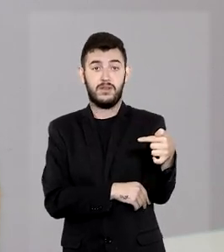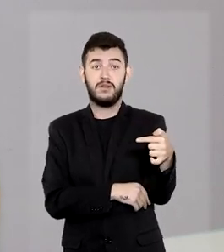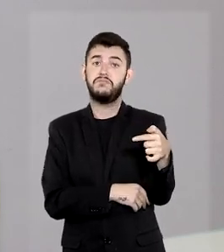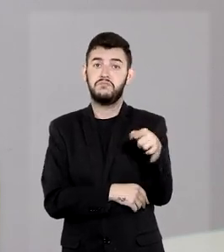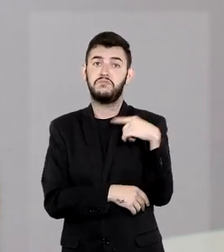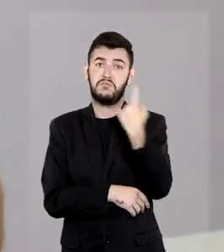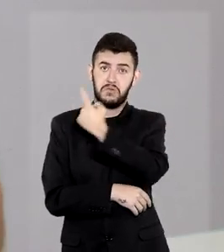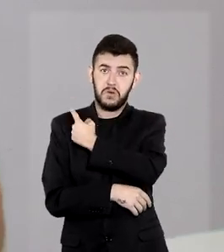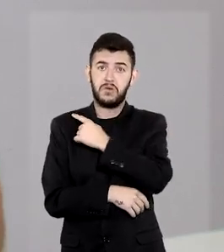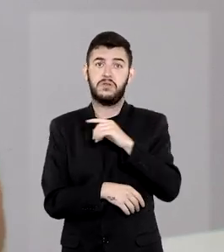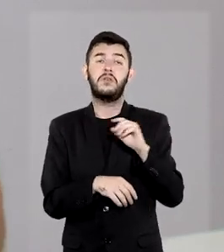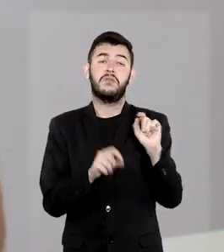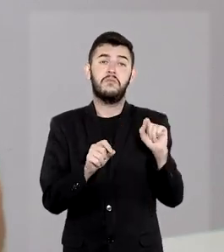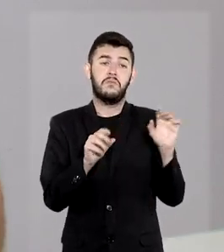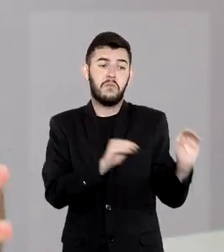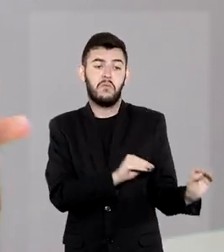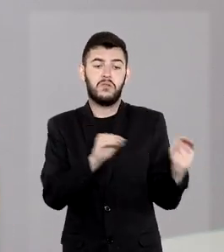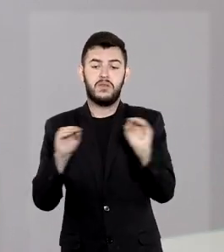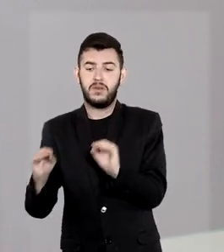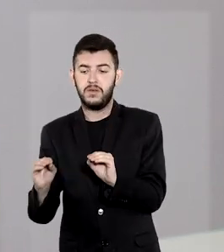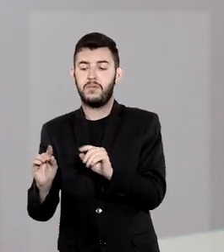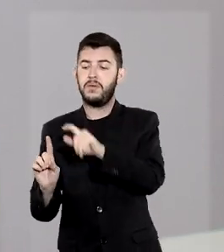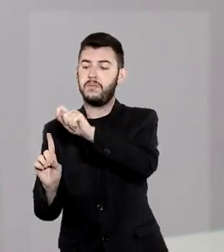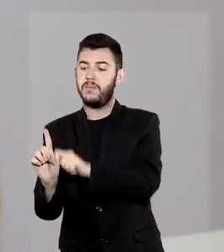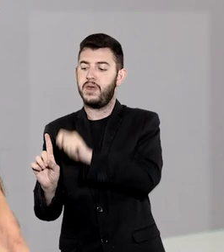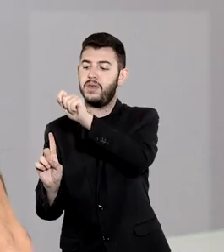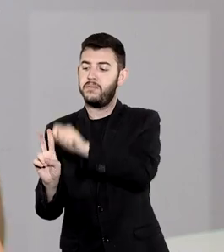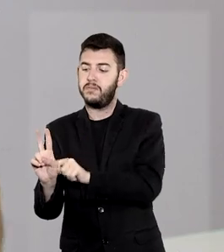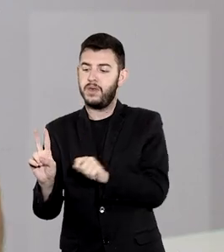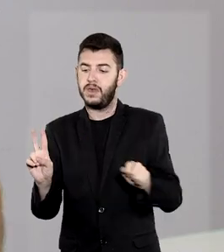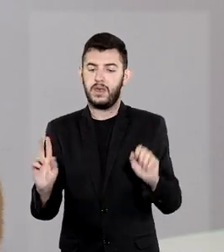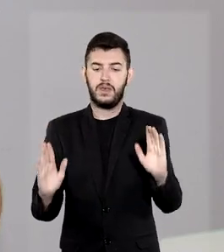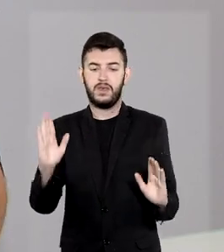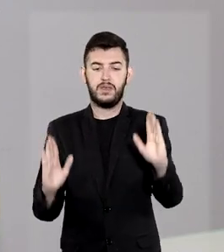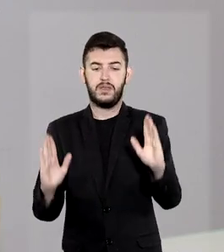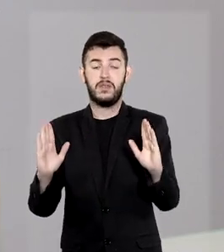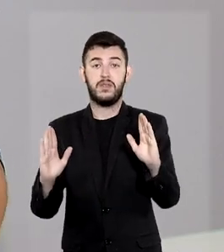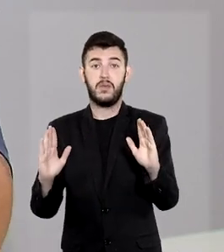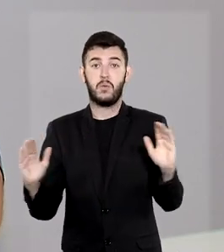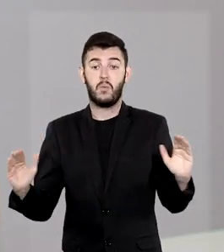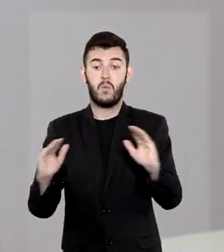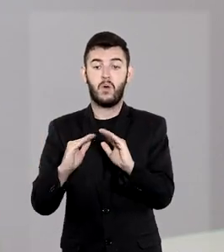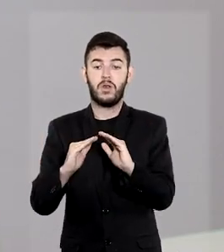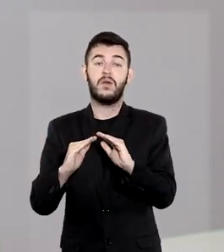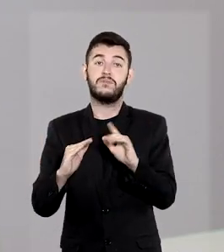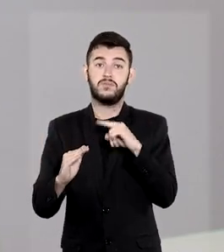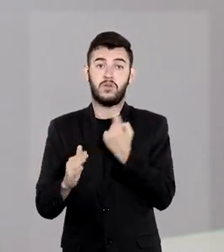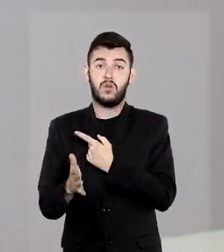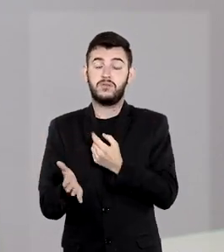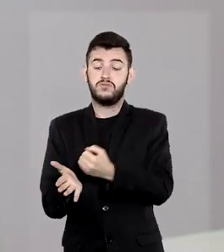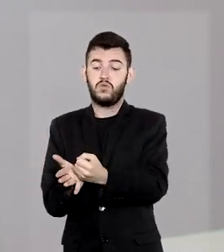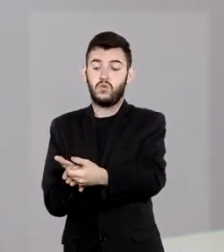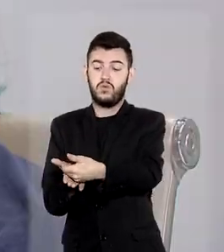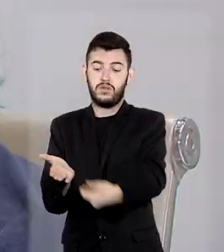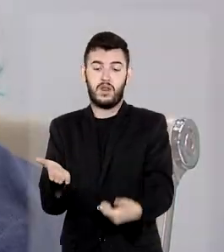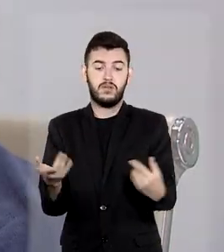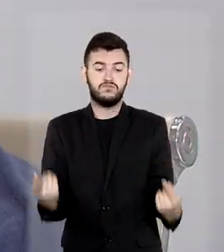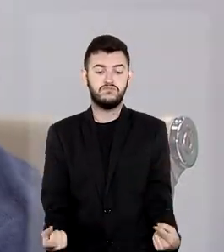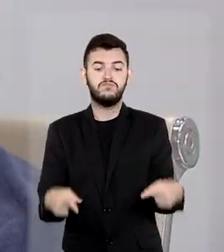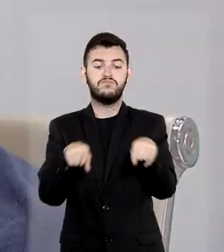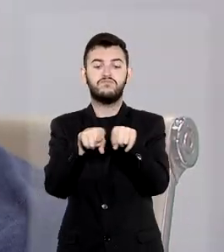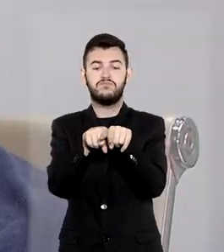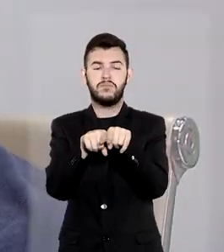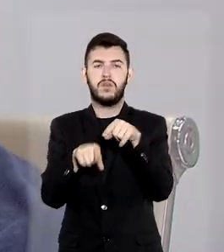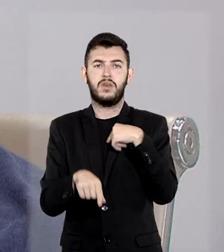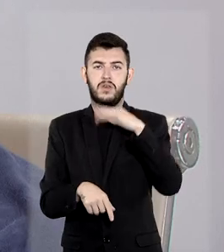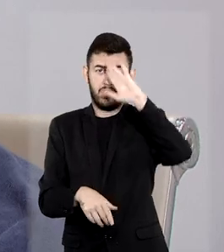resolveu mudar, né? E aí depois de 2 meses já morando juntos, fizemos a união estável. Eu acredito